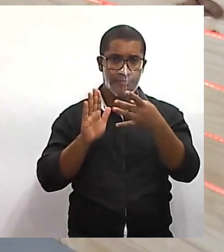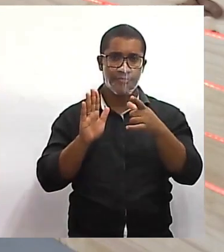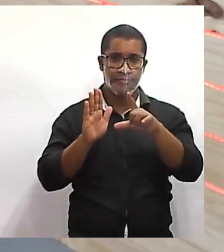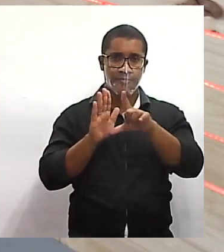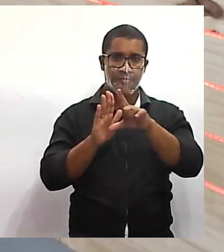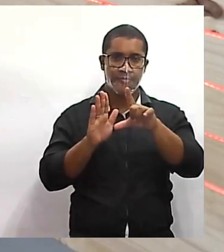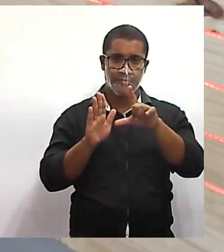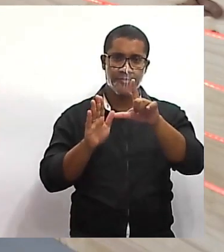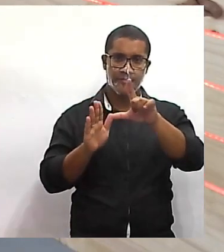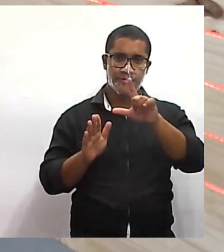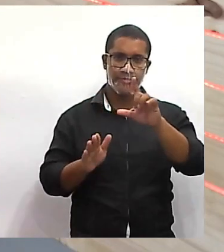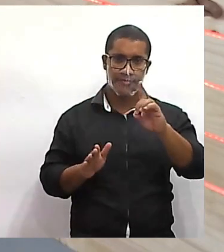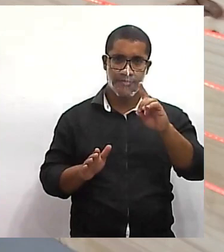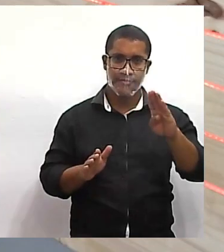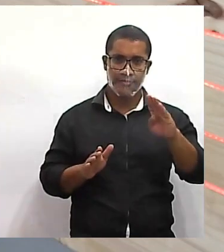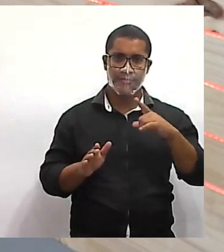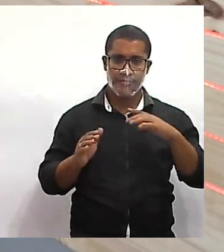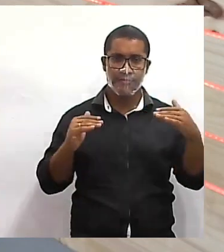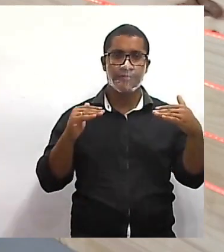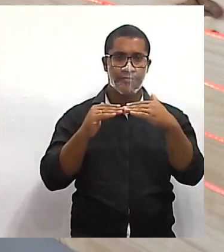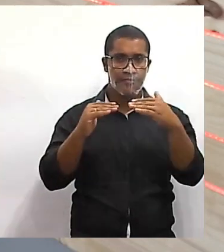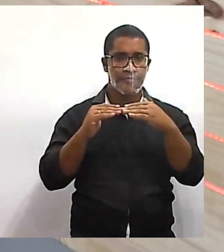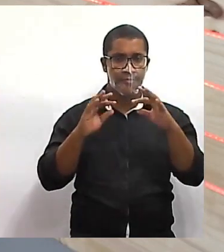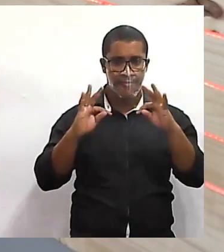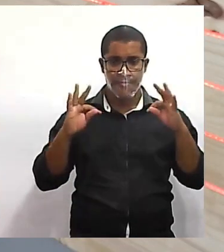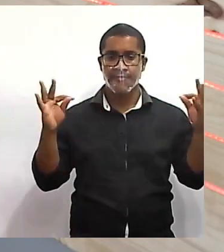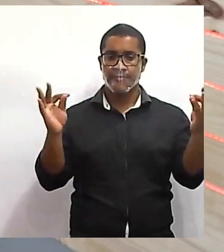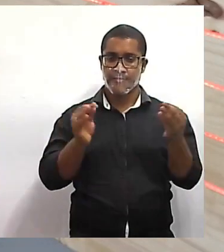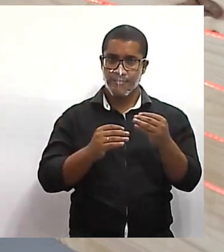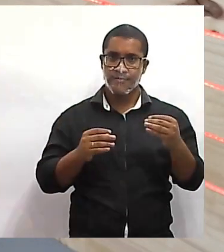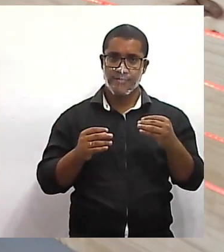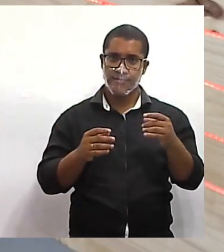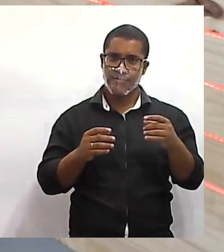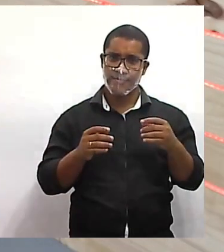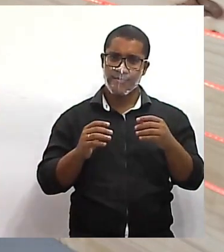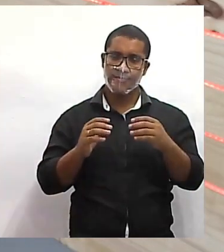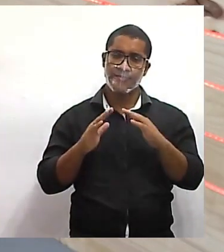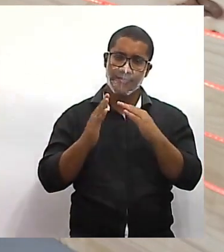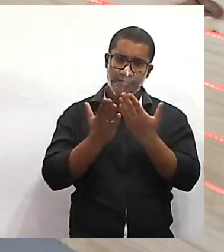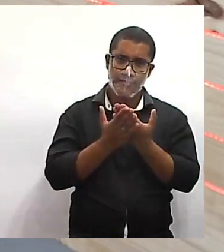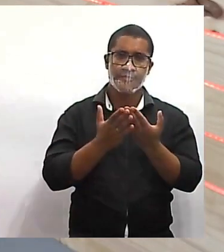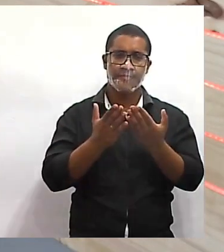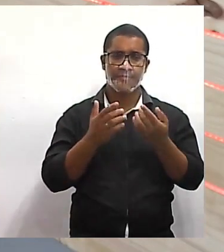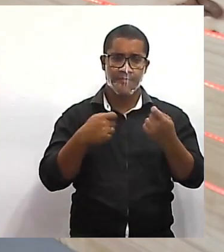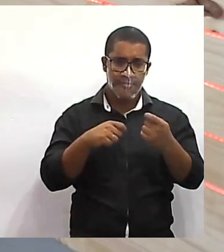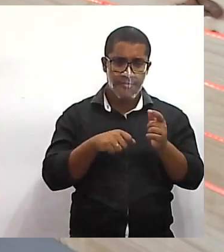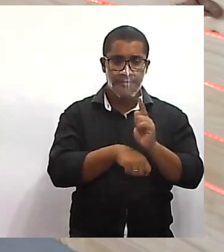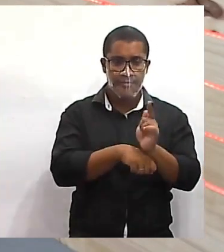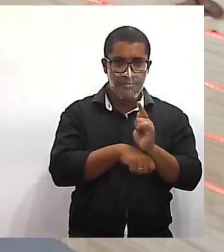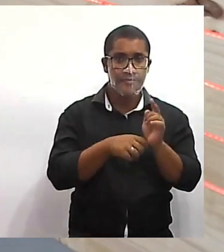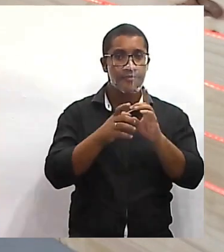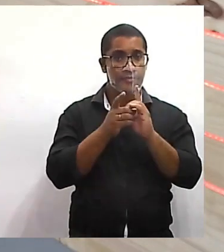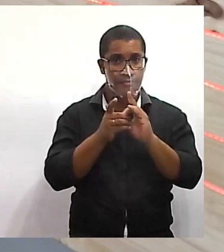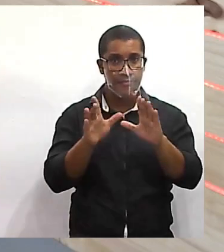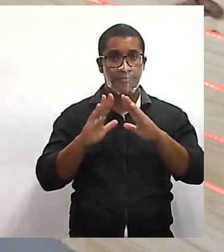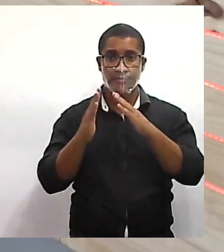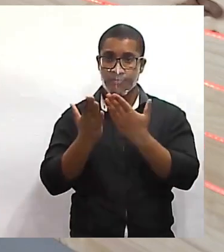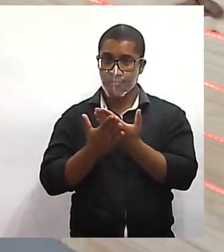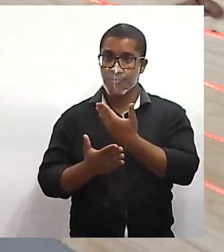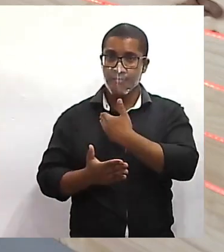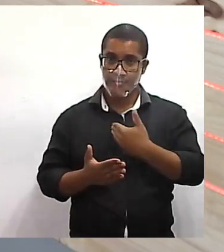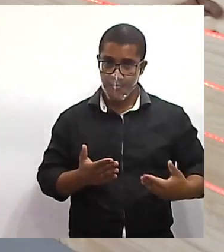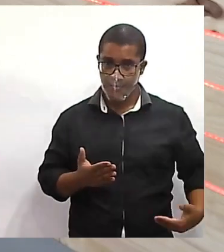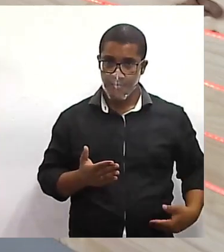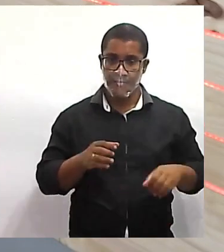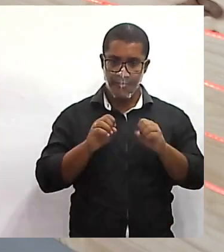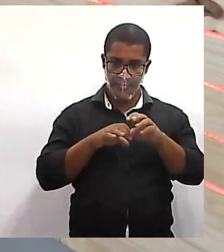né? Está de acordo, as instituições, elas devem desenvolver a gestão democrática nas escolas públicas da